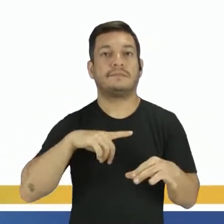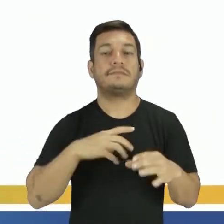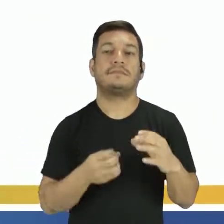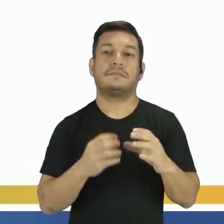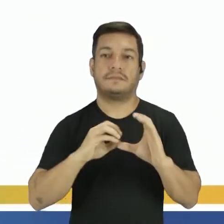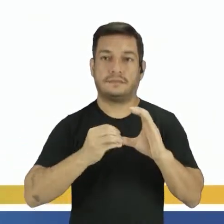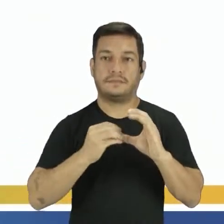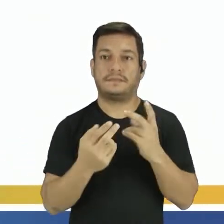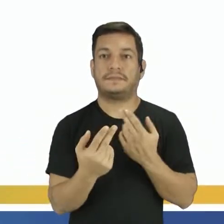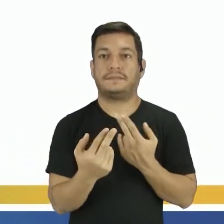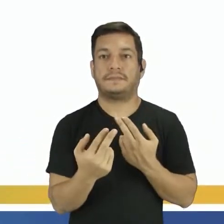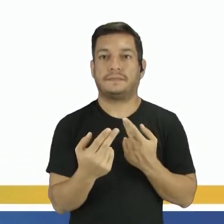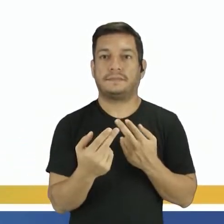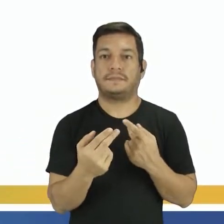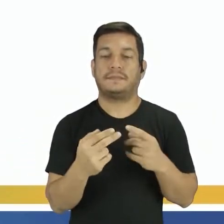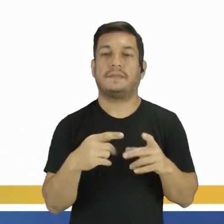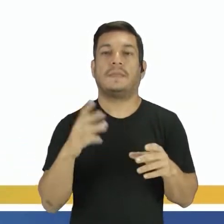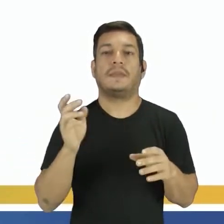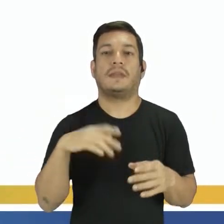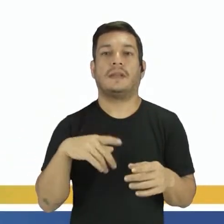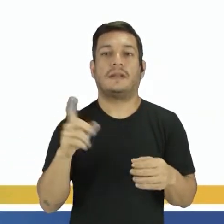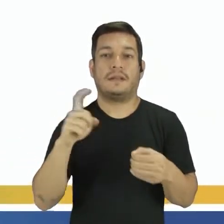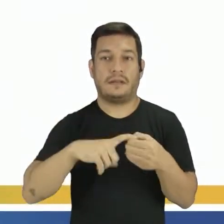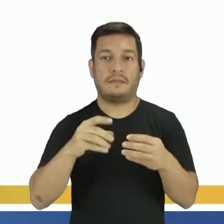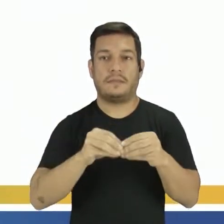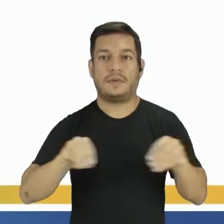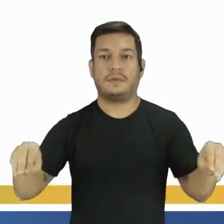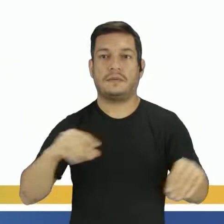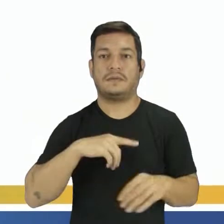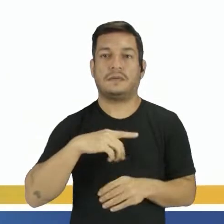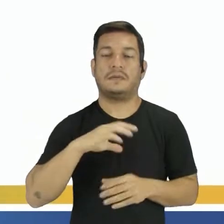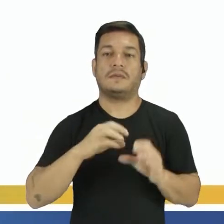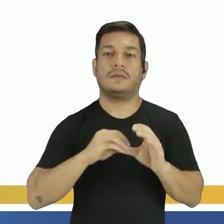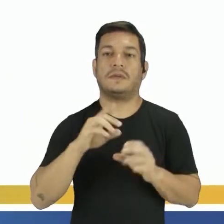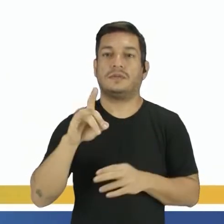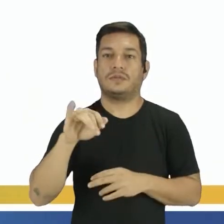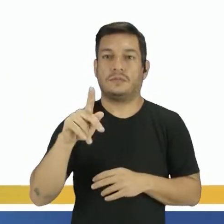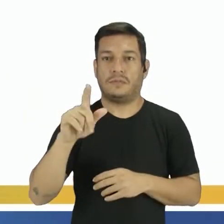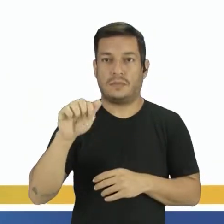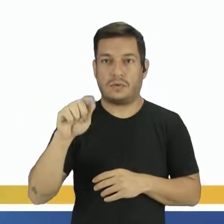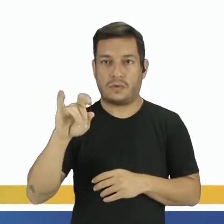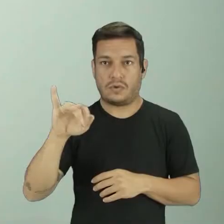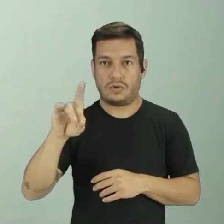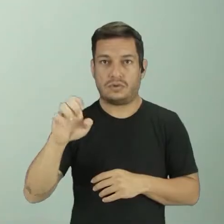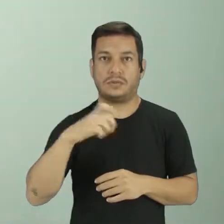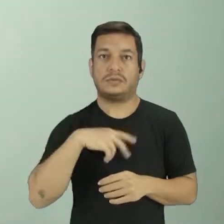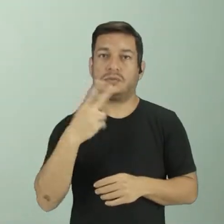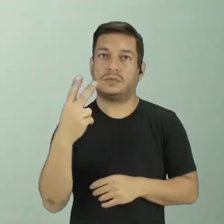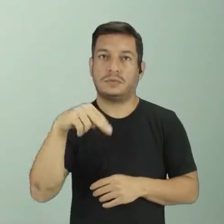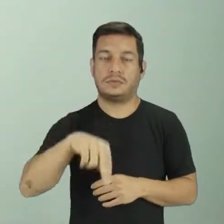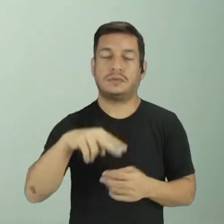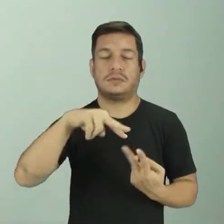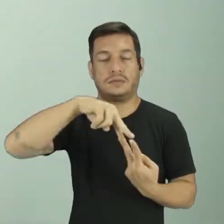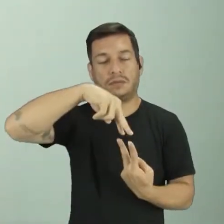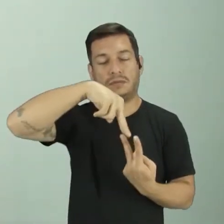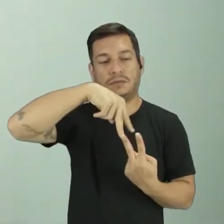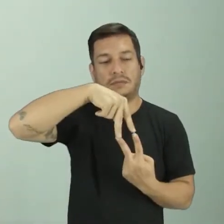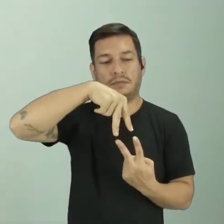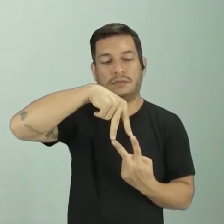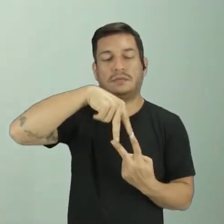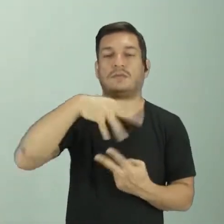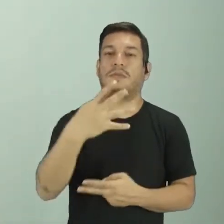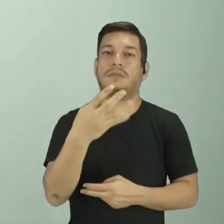células iguais. Na meiose nós vamos ter uma célula diploide, 2 Ns, com 46 cromossomos, 23